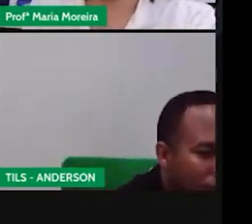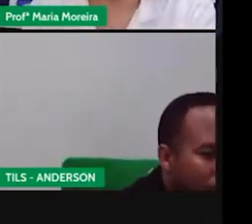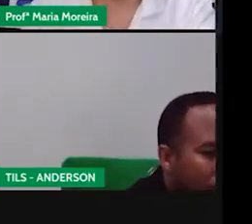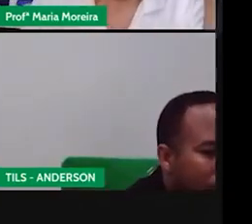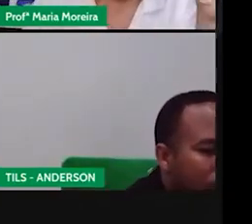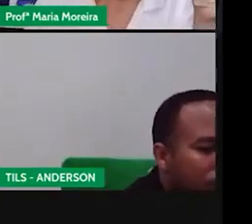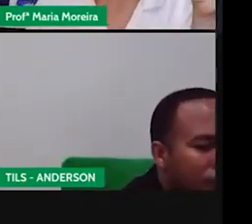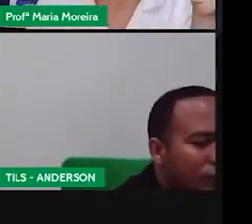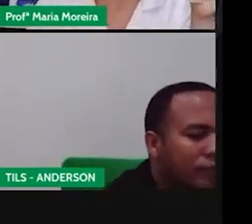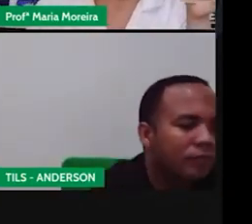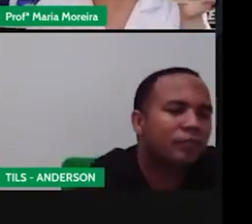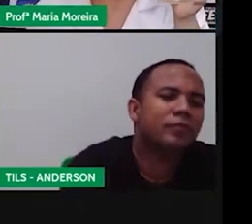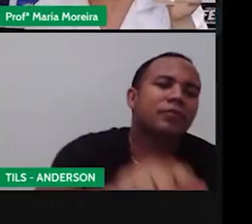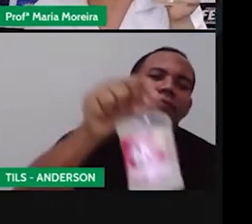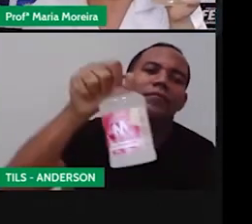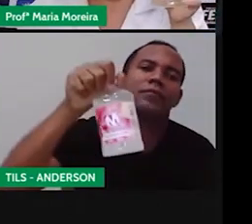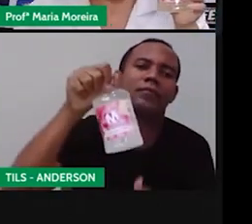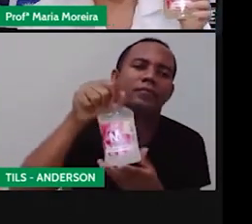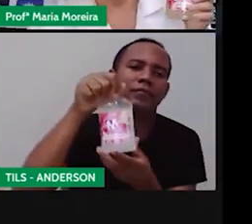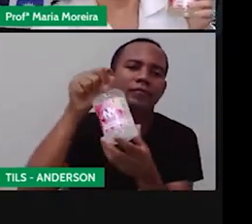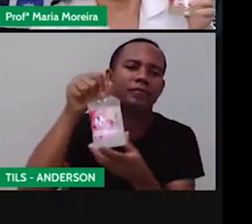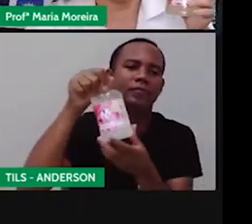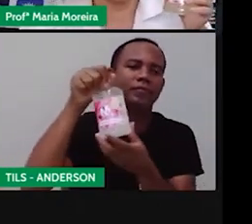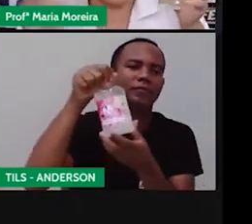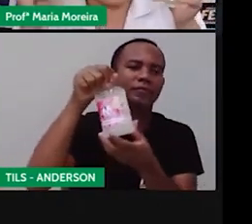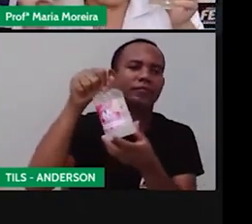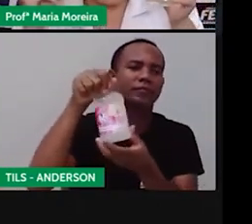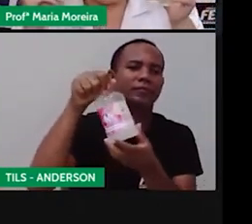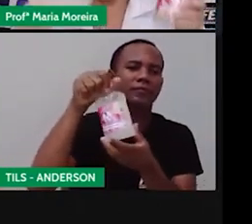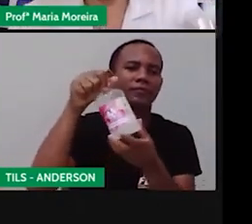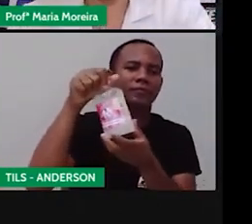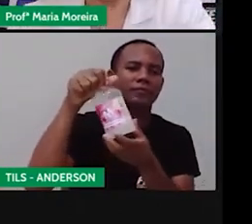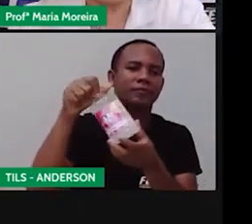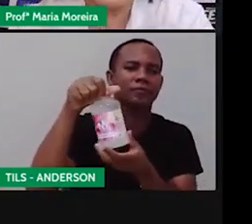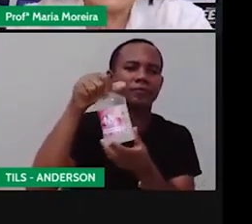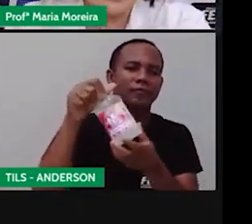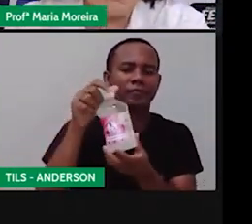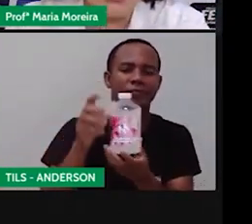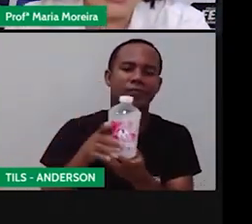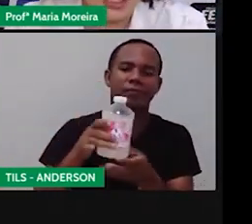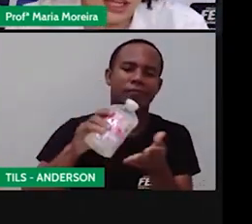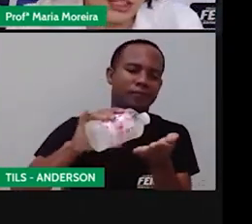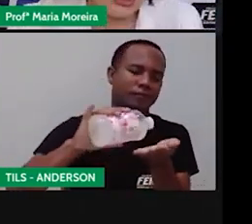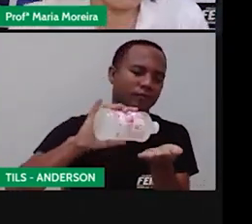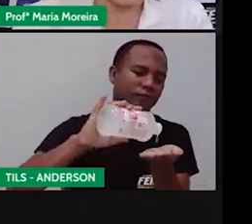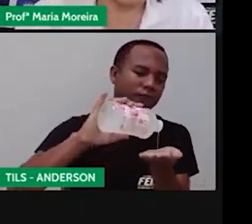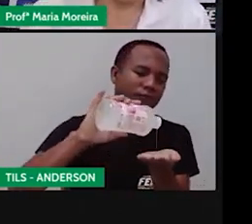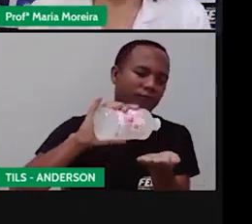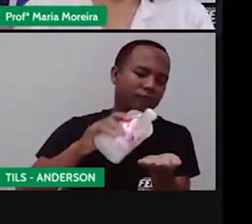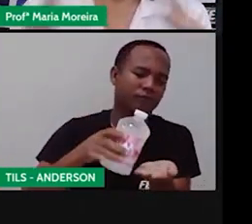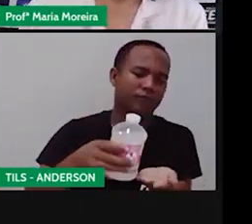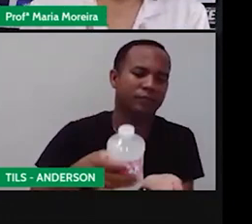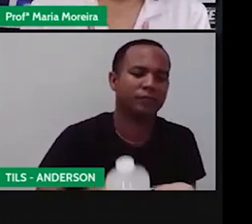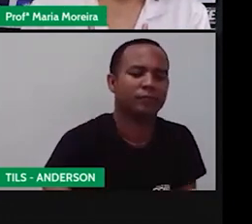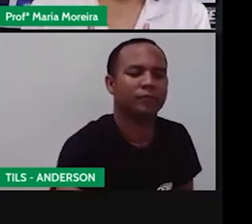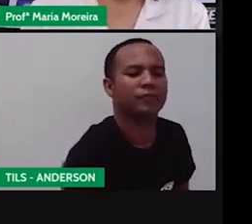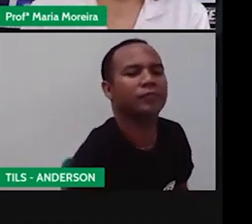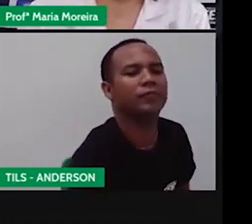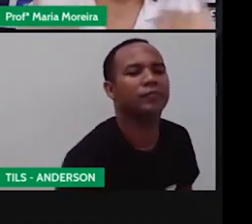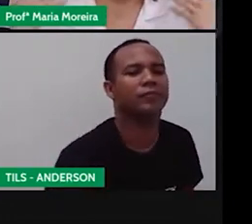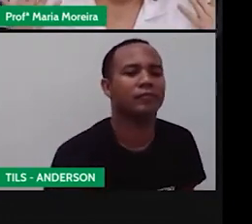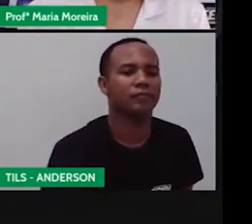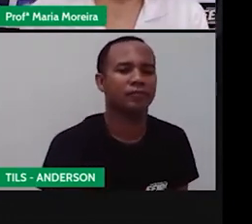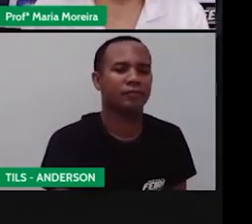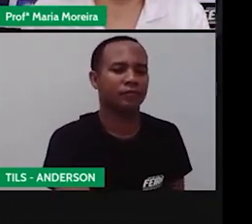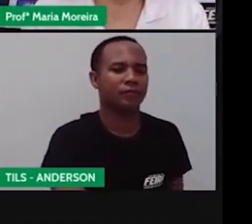o quê? Álcool em gel, tá, gente? Usem máscara, se protejam, tá? Fiquem bem guardadinhos